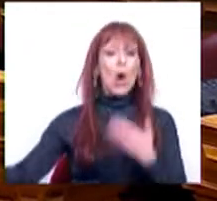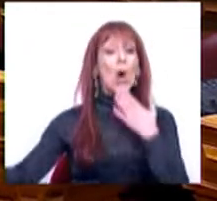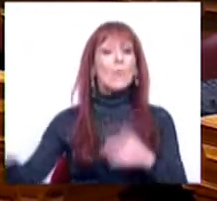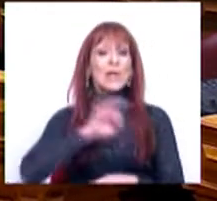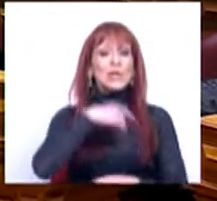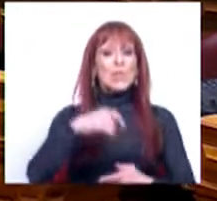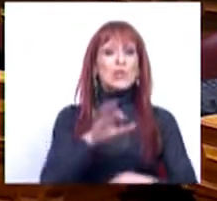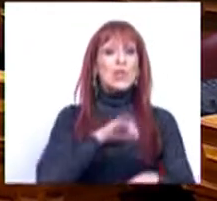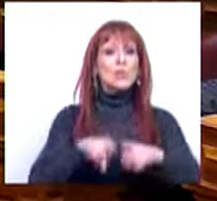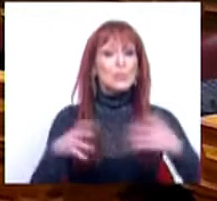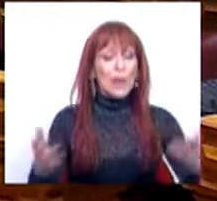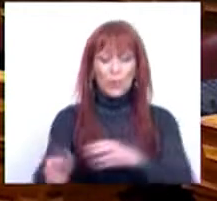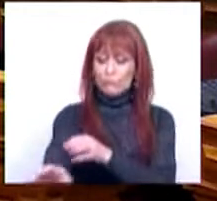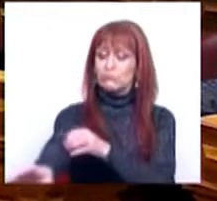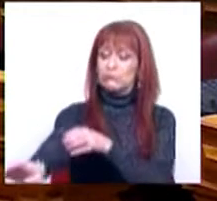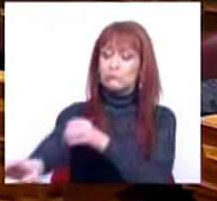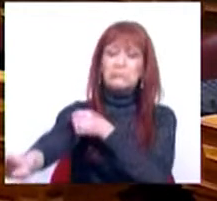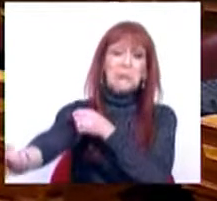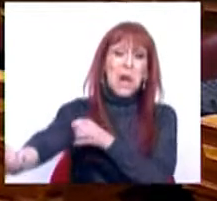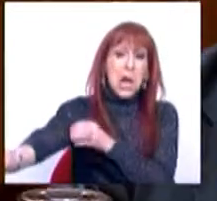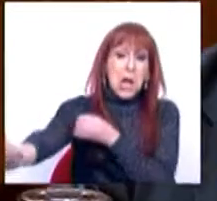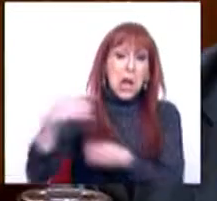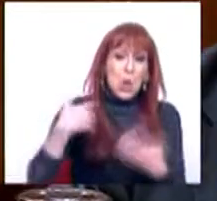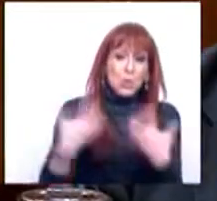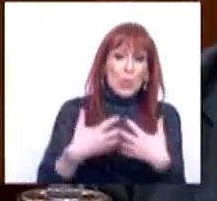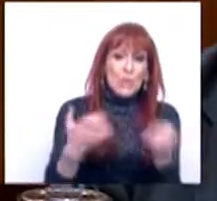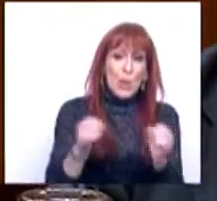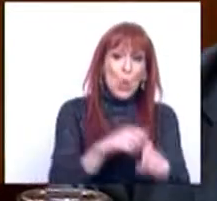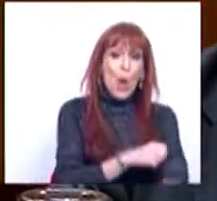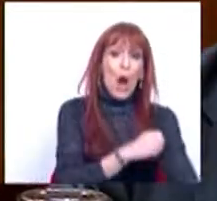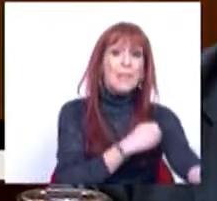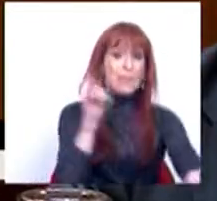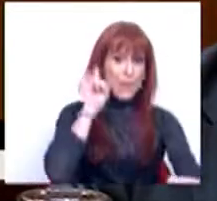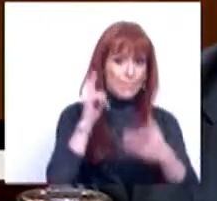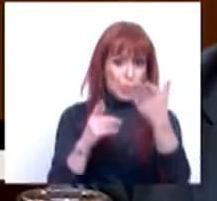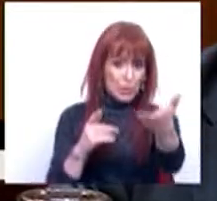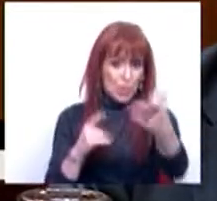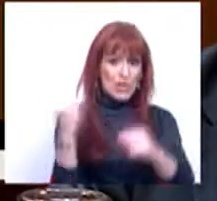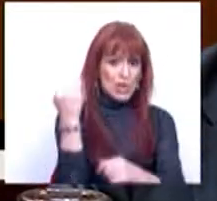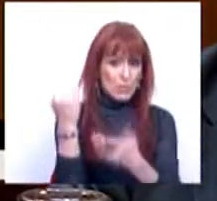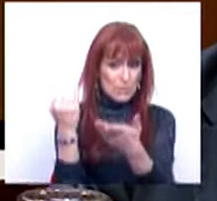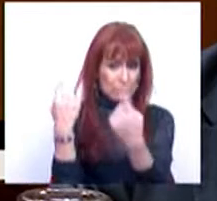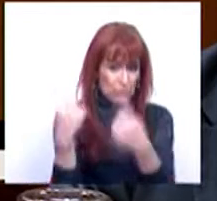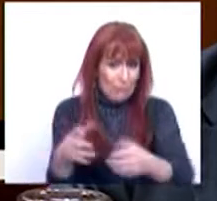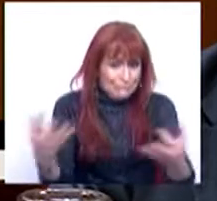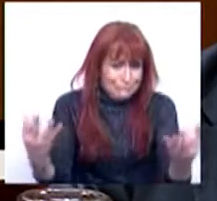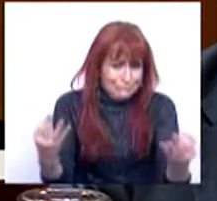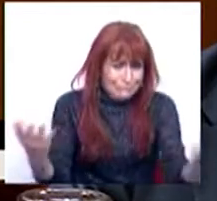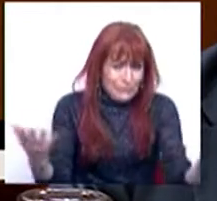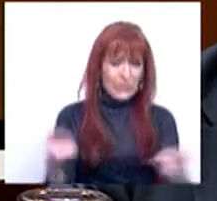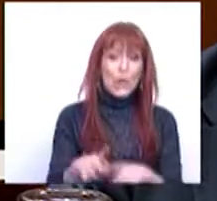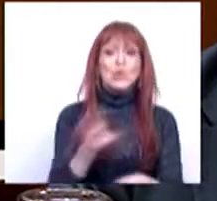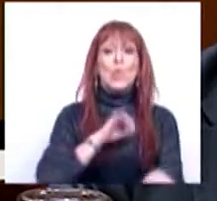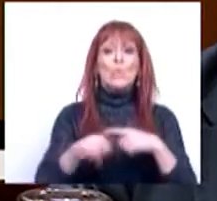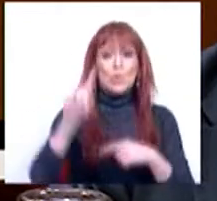Obrigado, Sr. Presidente. Sr. Deputado, não tenho a mais pequena dúvida da relevância que este instrumento tem. E como o